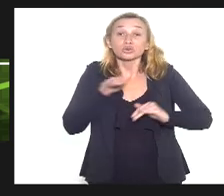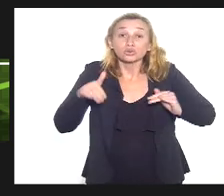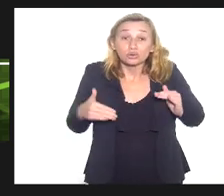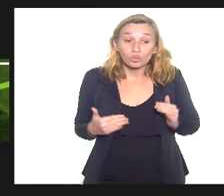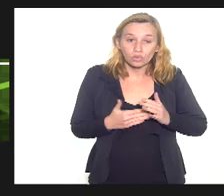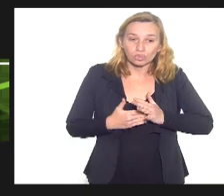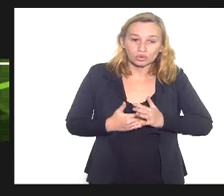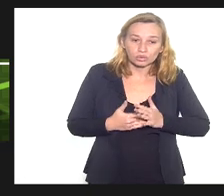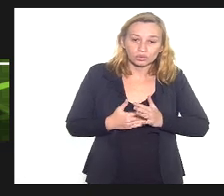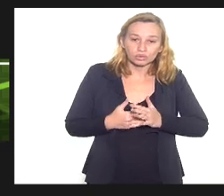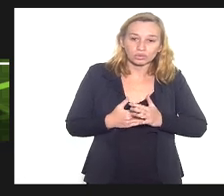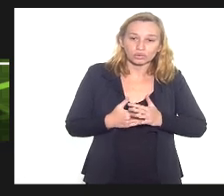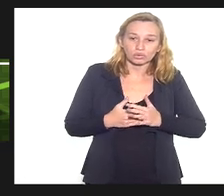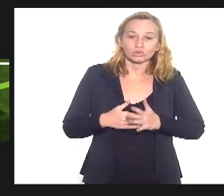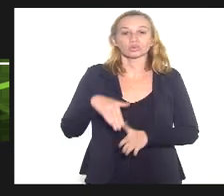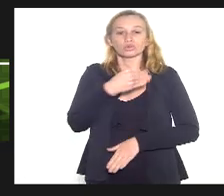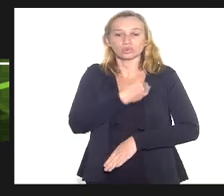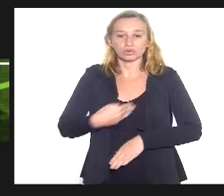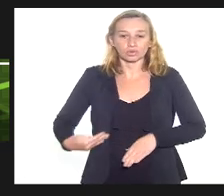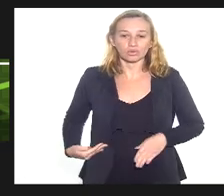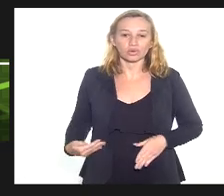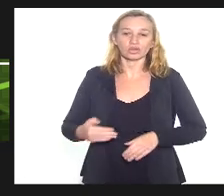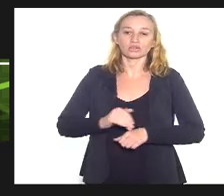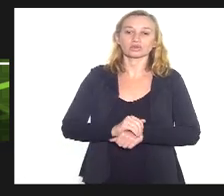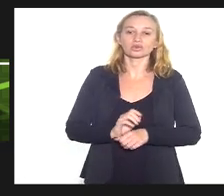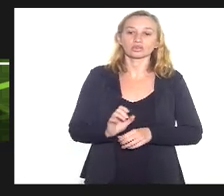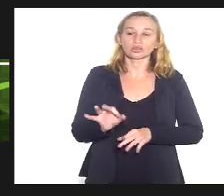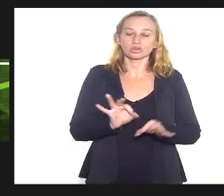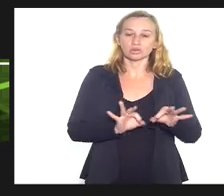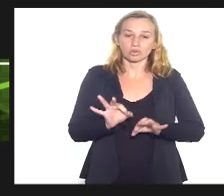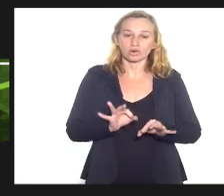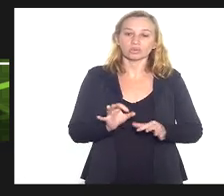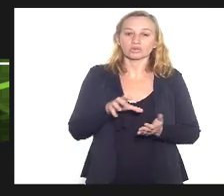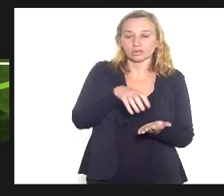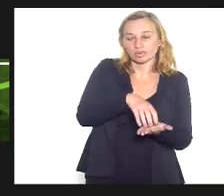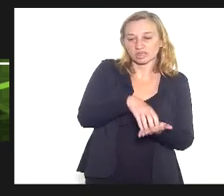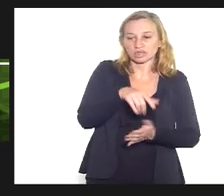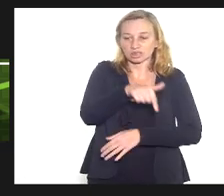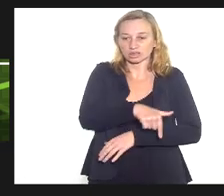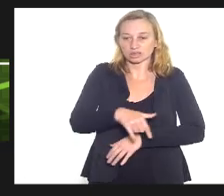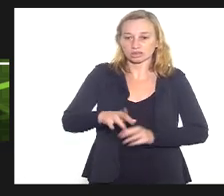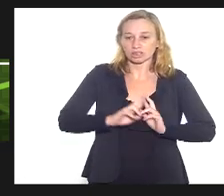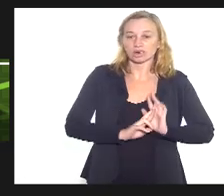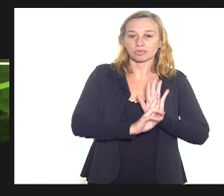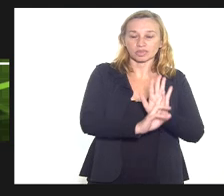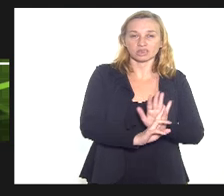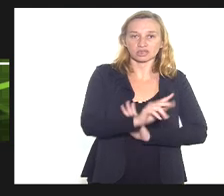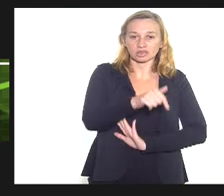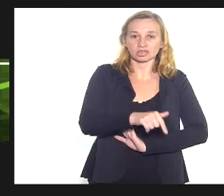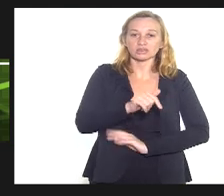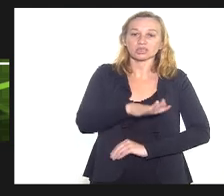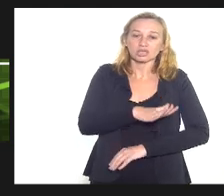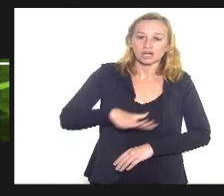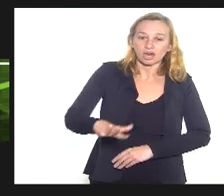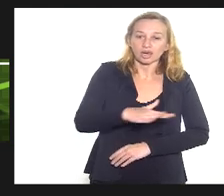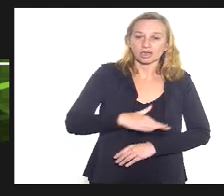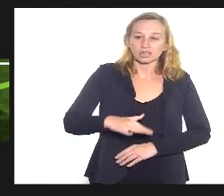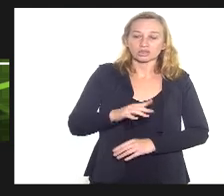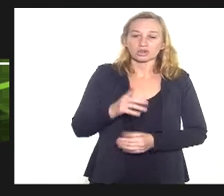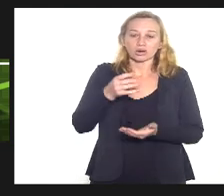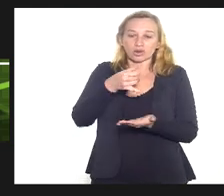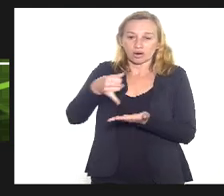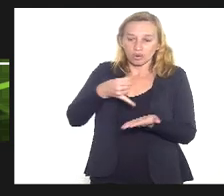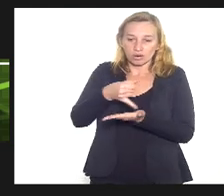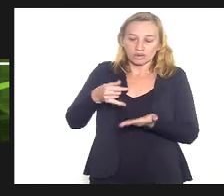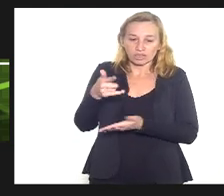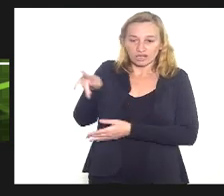as autoridades, né, de órgãos do governo, representantes do setor de óleo e gás que